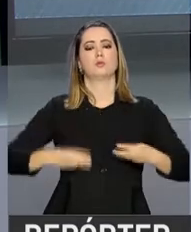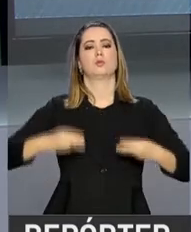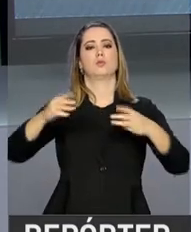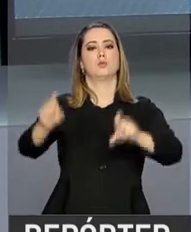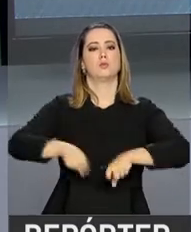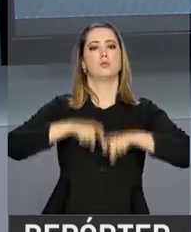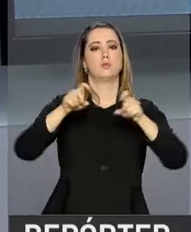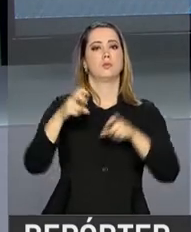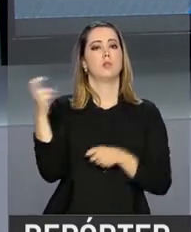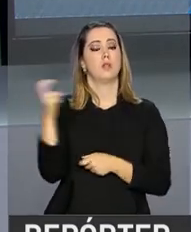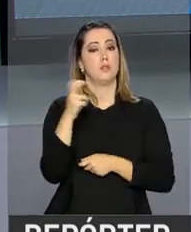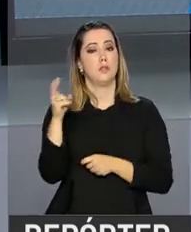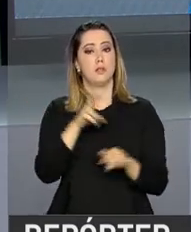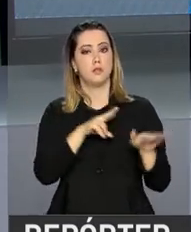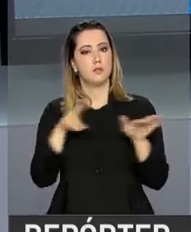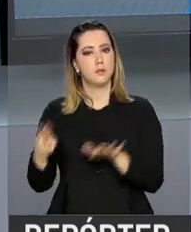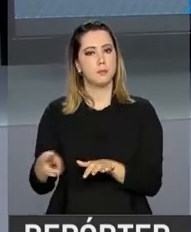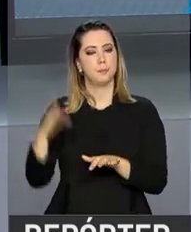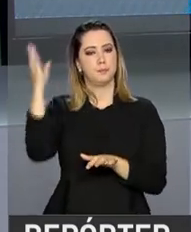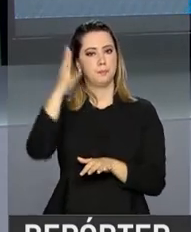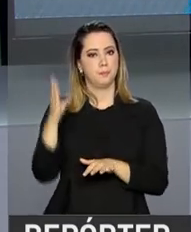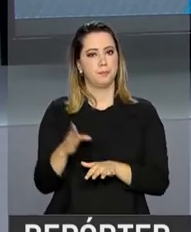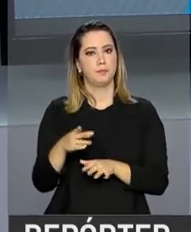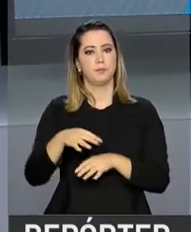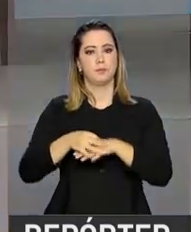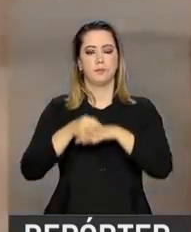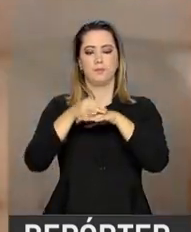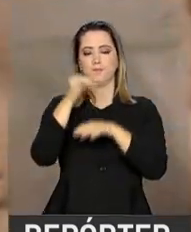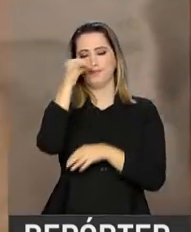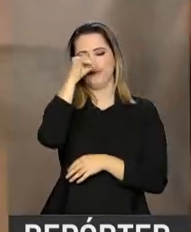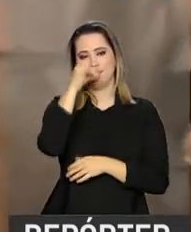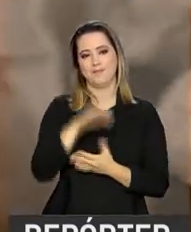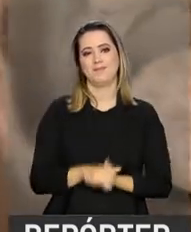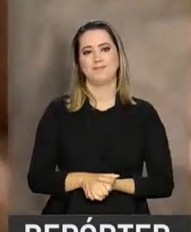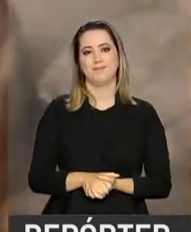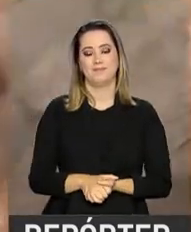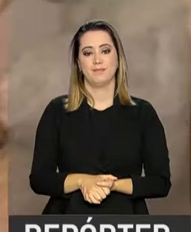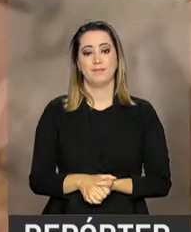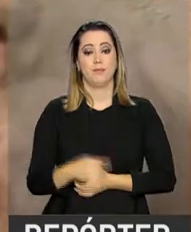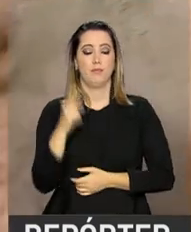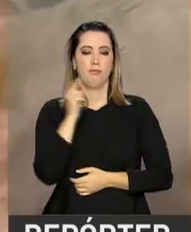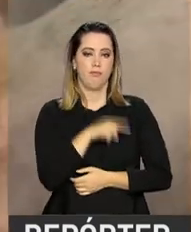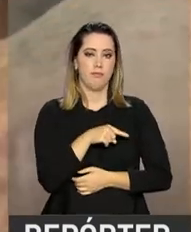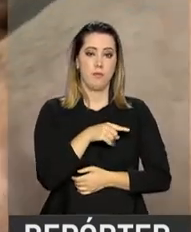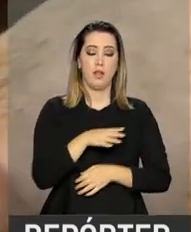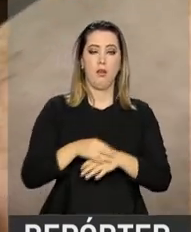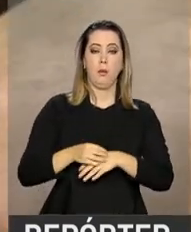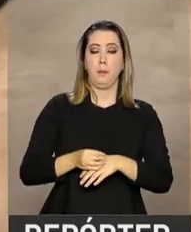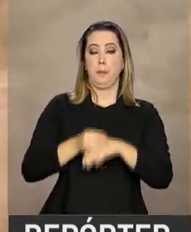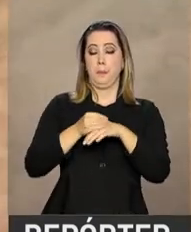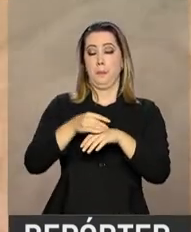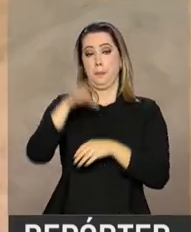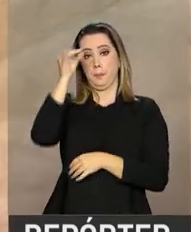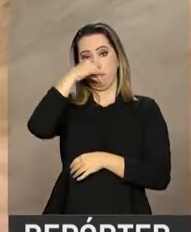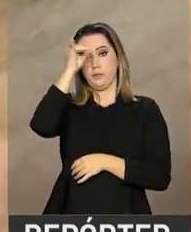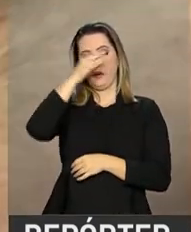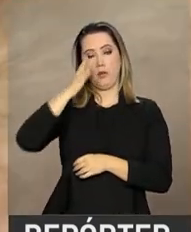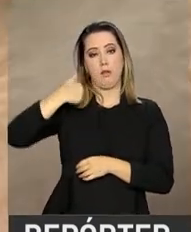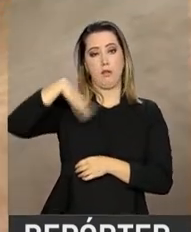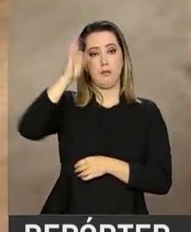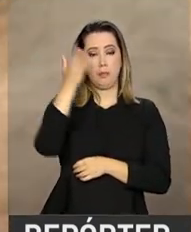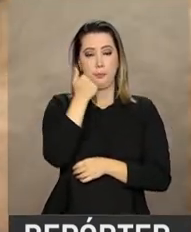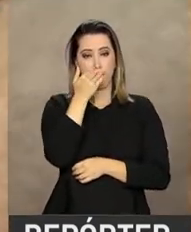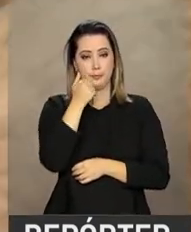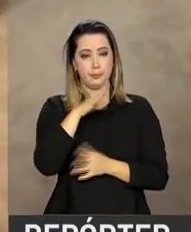5ª semana nacional da carne suína a carne suína é a proteína animal mais consumida no